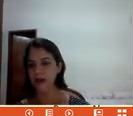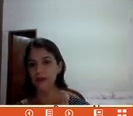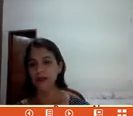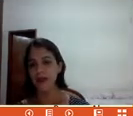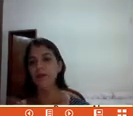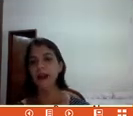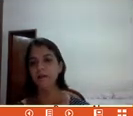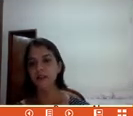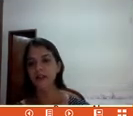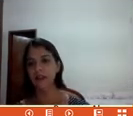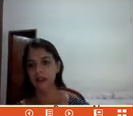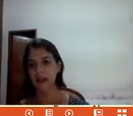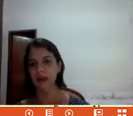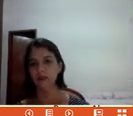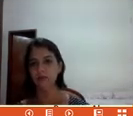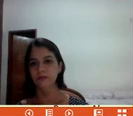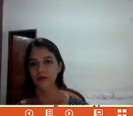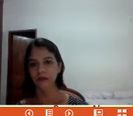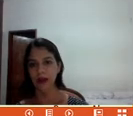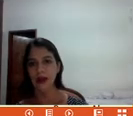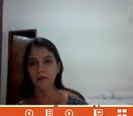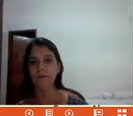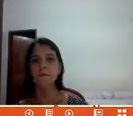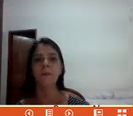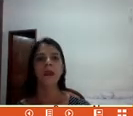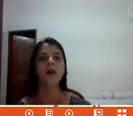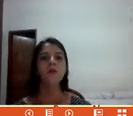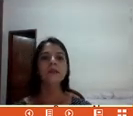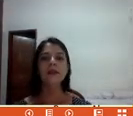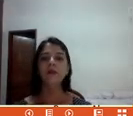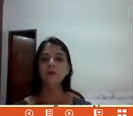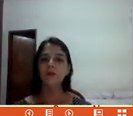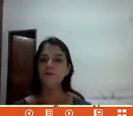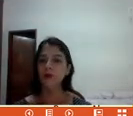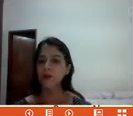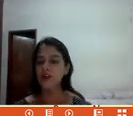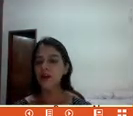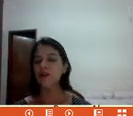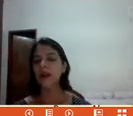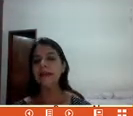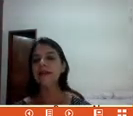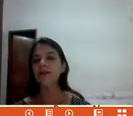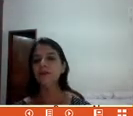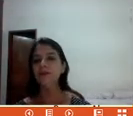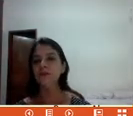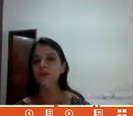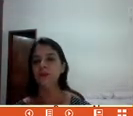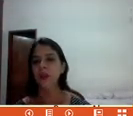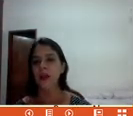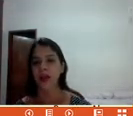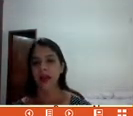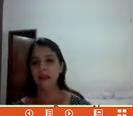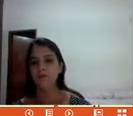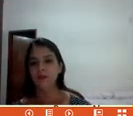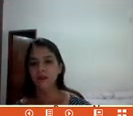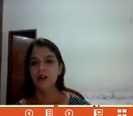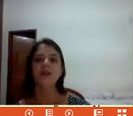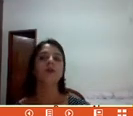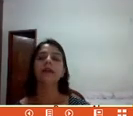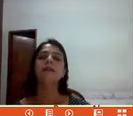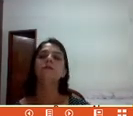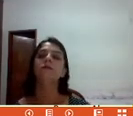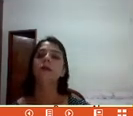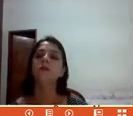significado daquela palavra que você está querendo falar. O segundo, ponto de articulação. Esse ponto